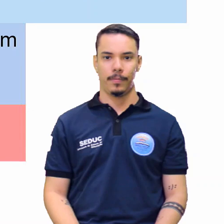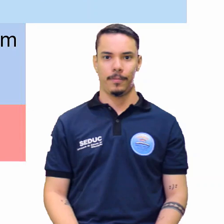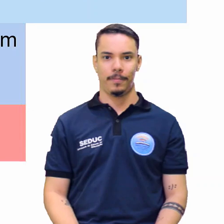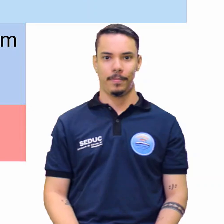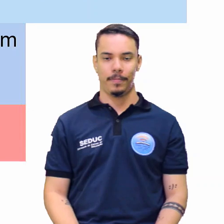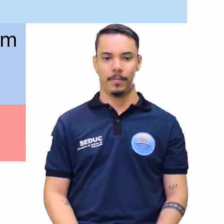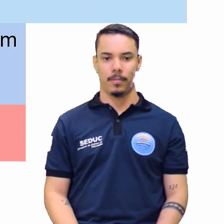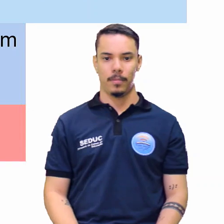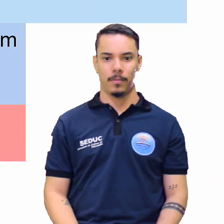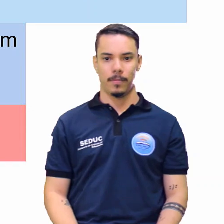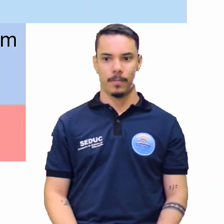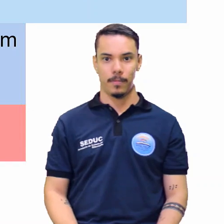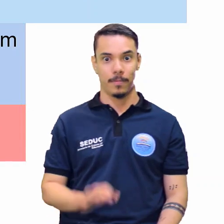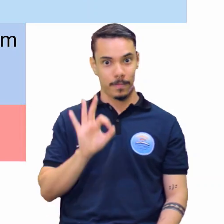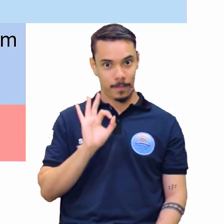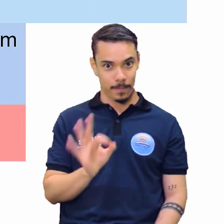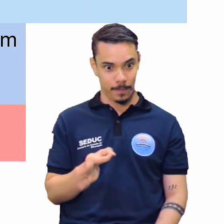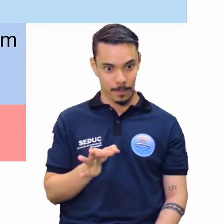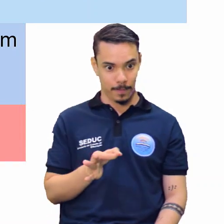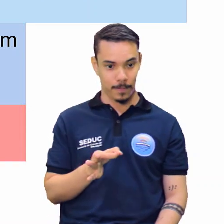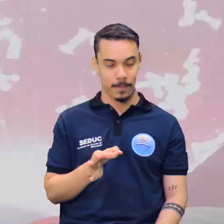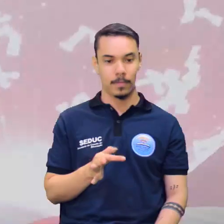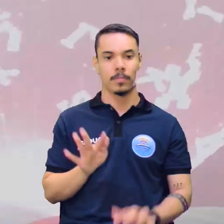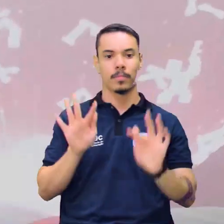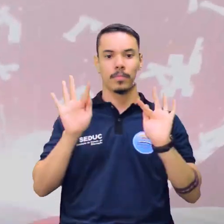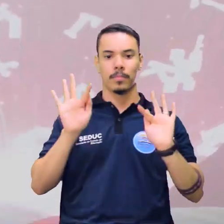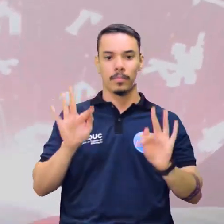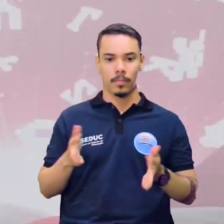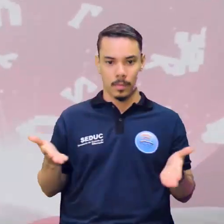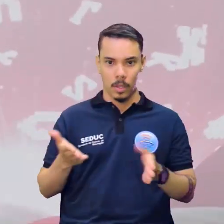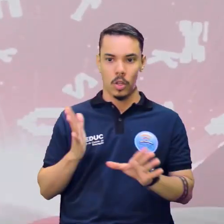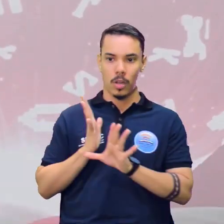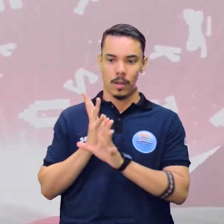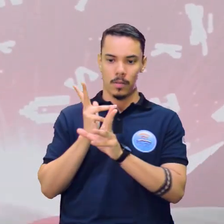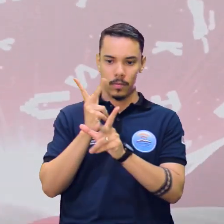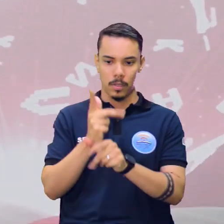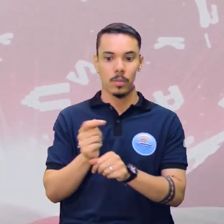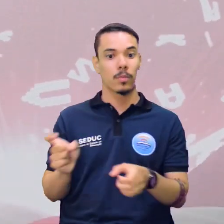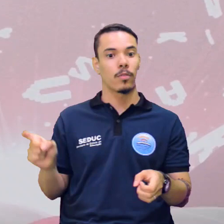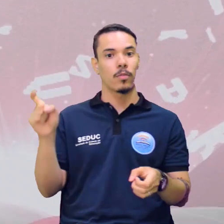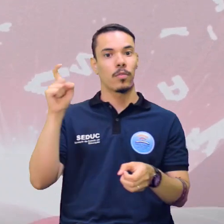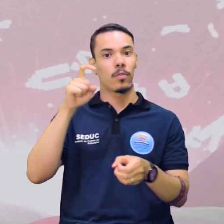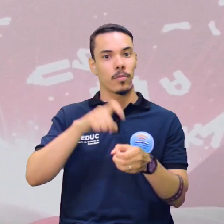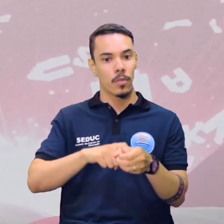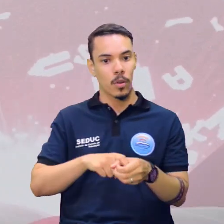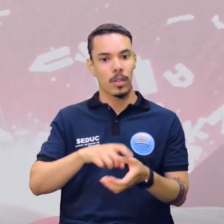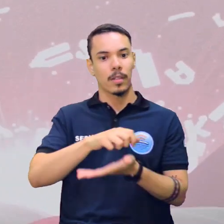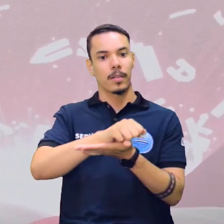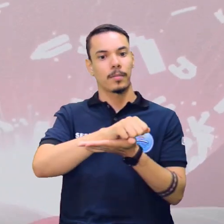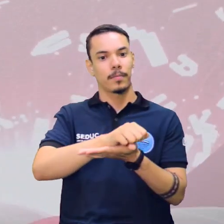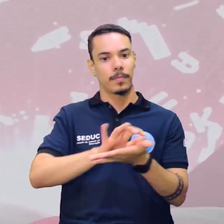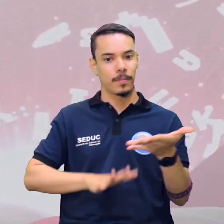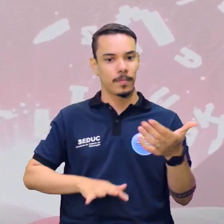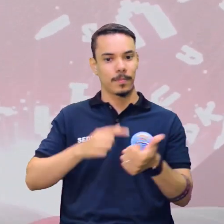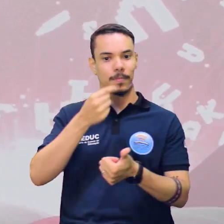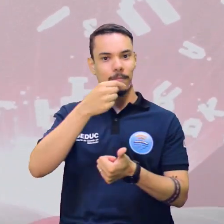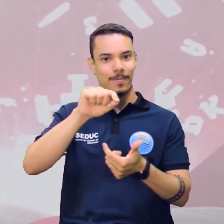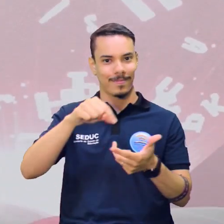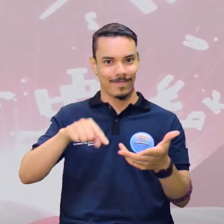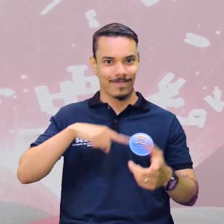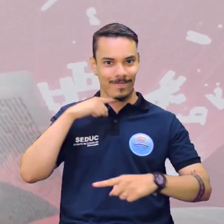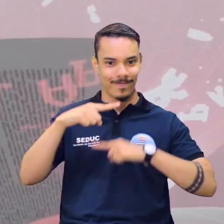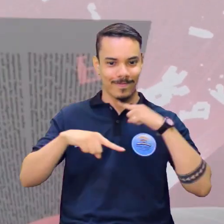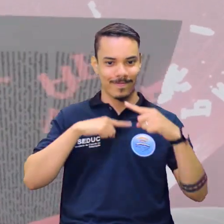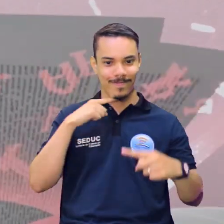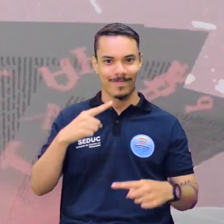e é isso aí ficamos por aqui na nossa revisão e daqui a pouco retorno com todo o pique para o nosso